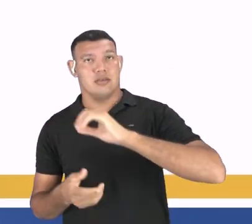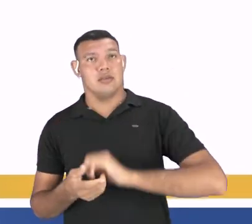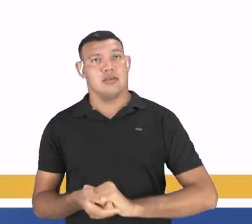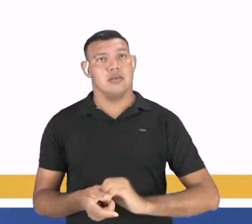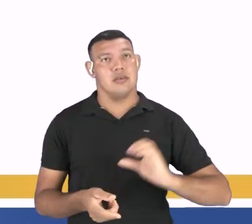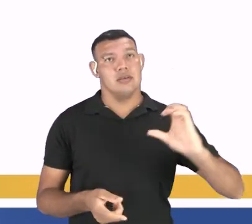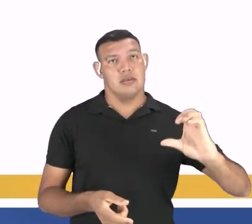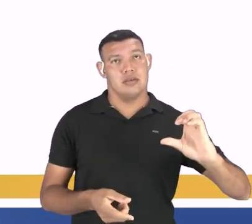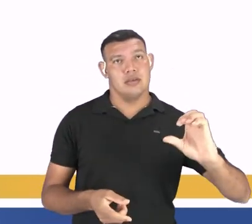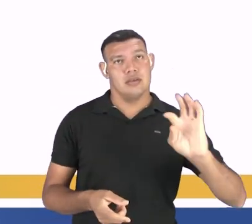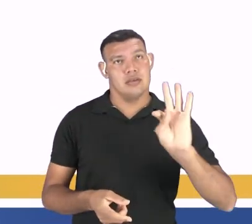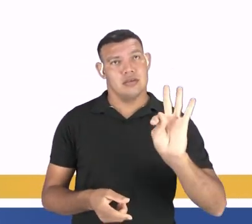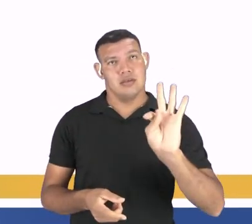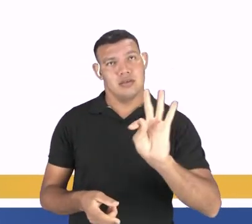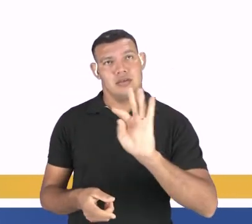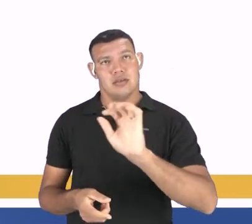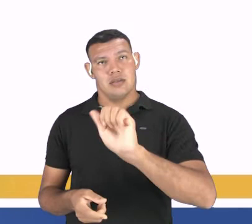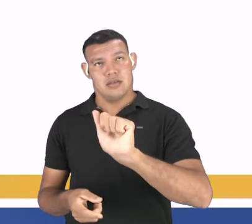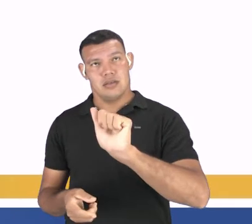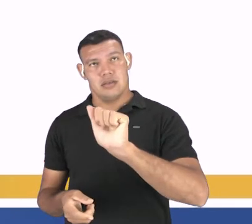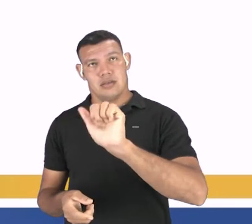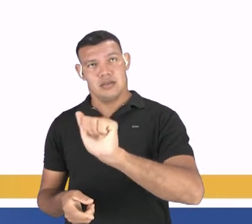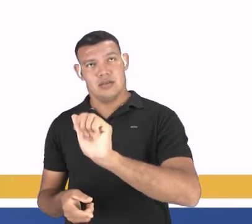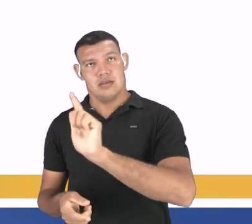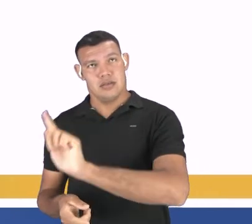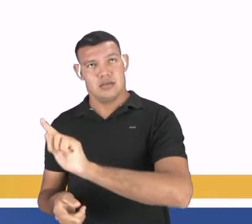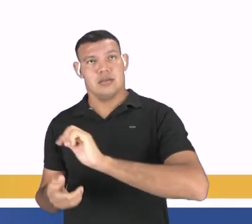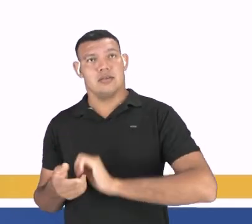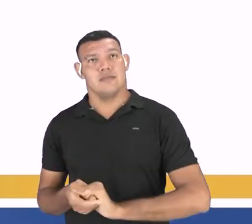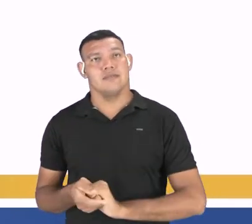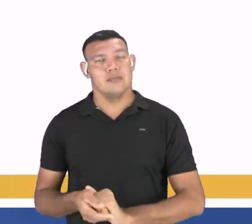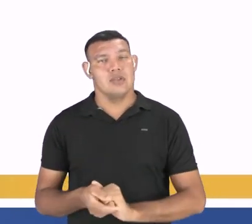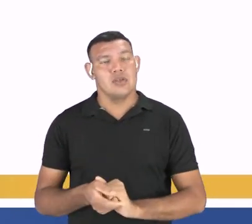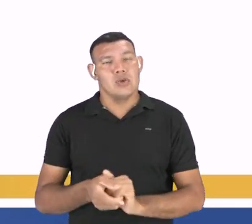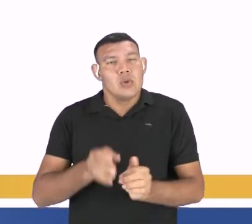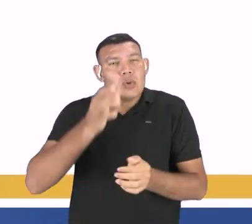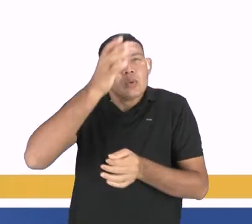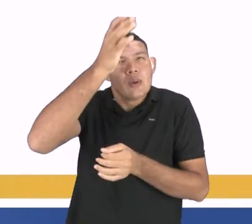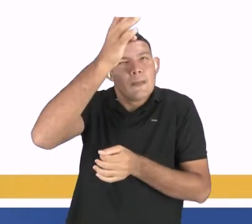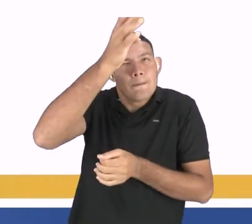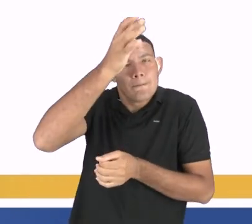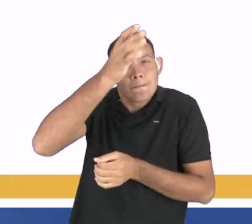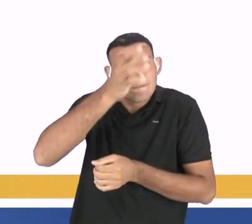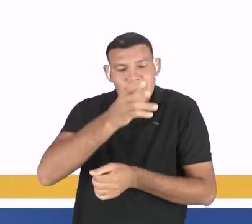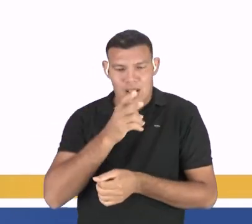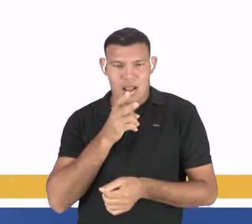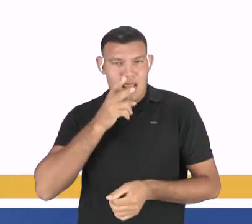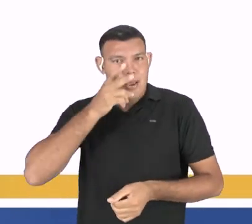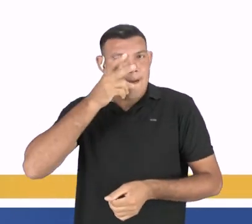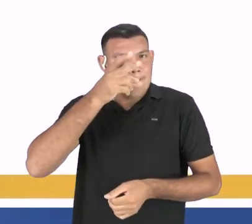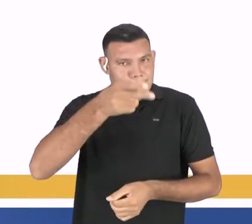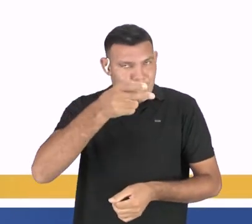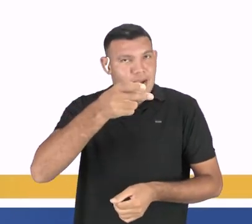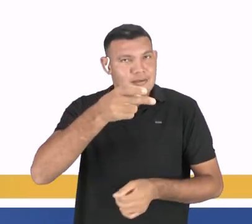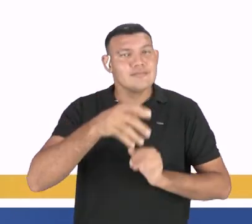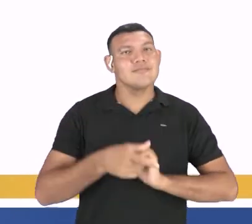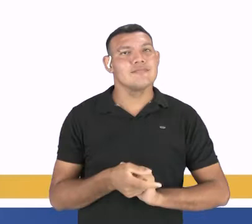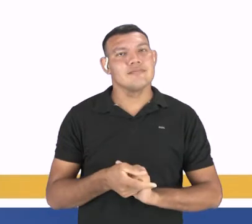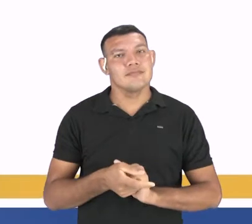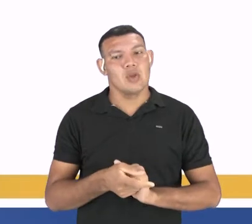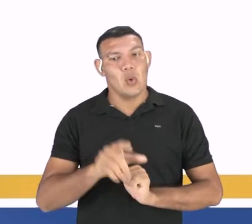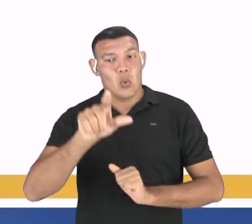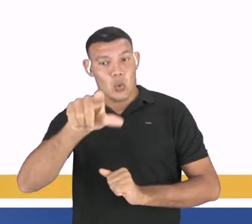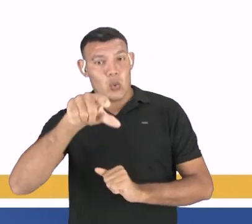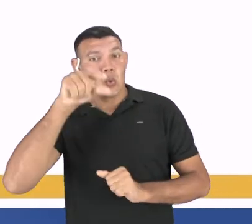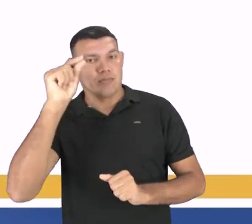que a nossa em vias de extinção vai fazer o corte quando ela faz esse corte aí na